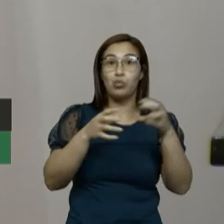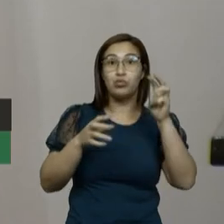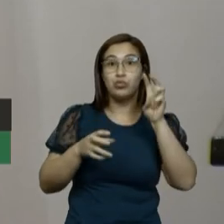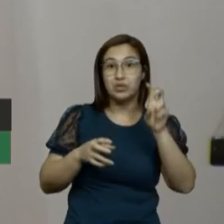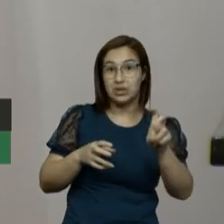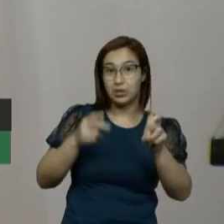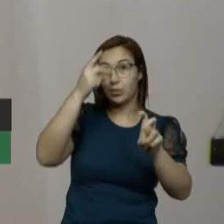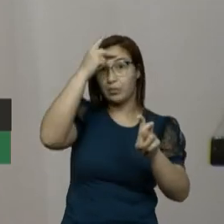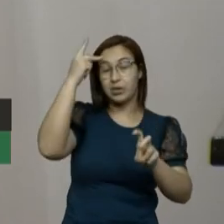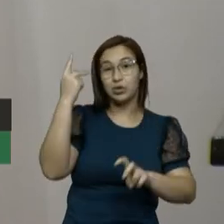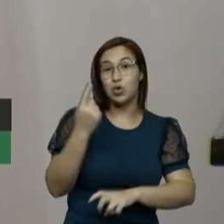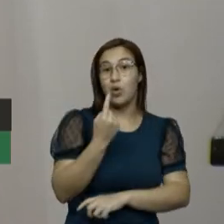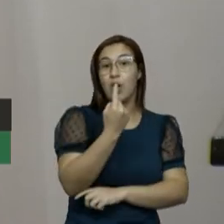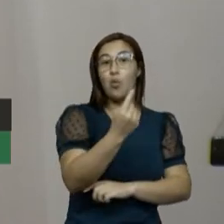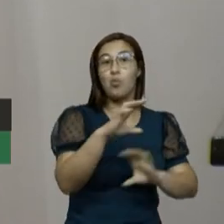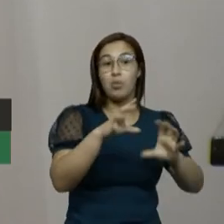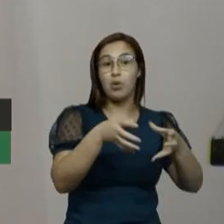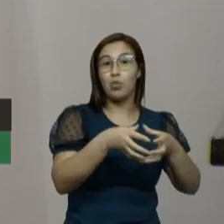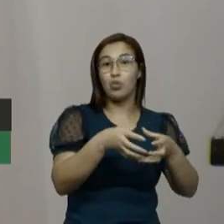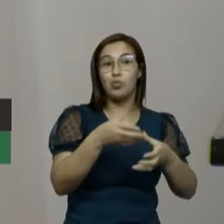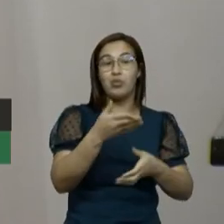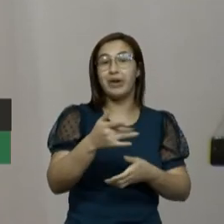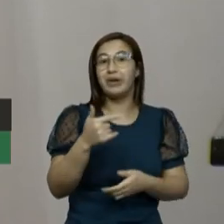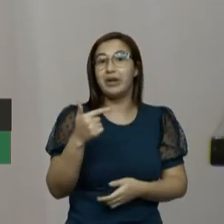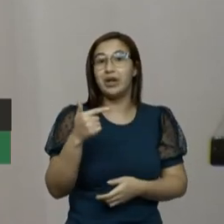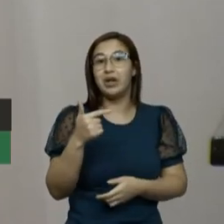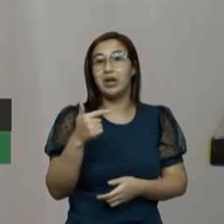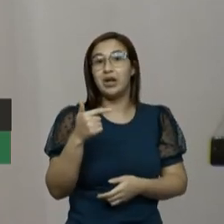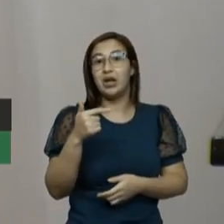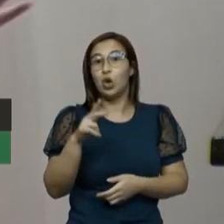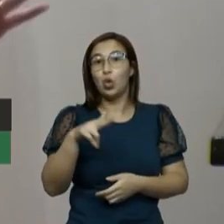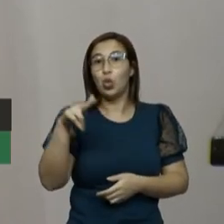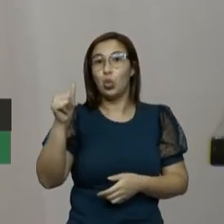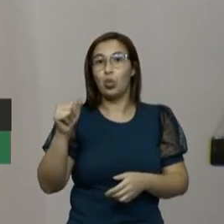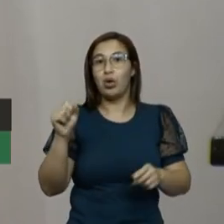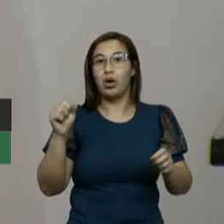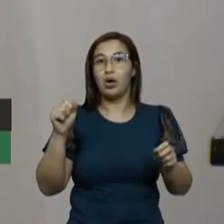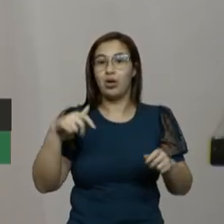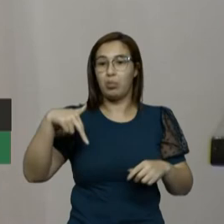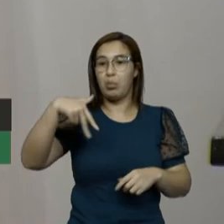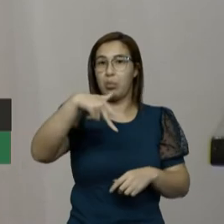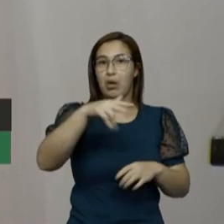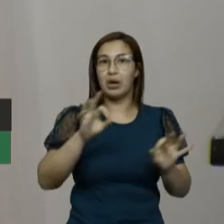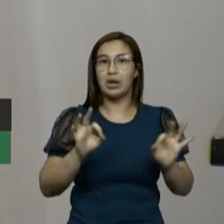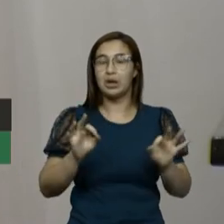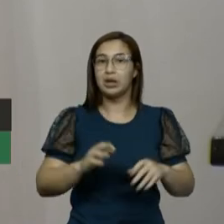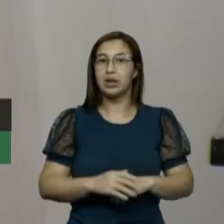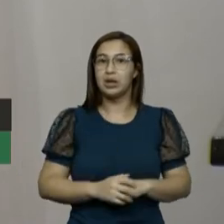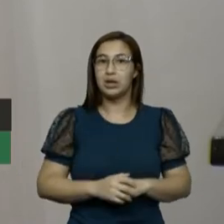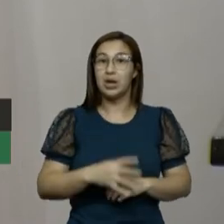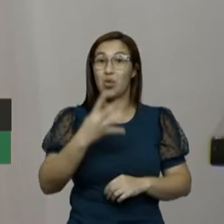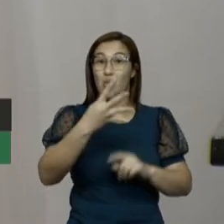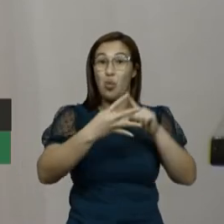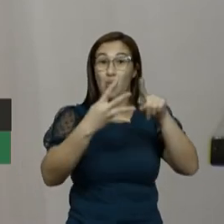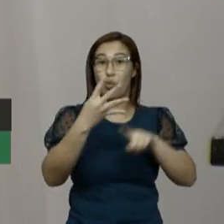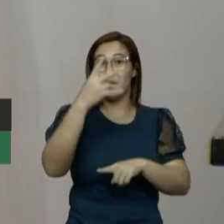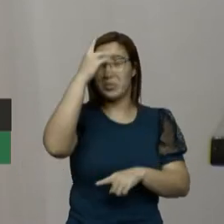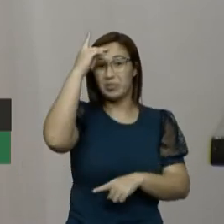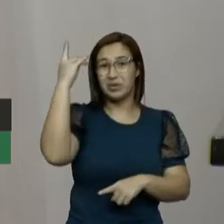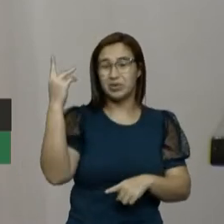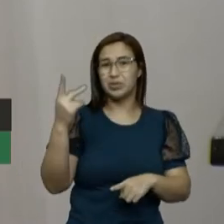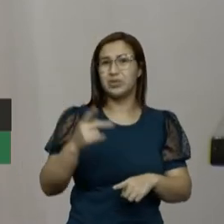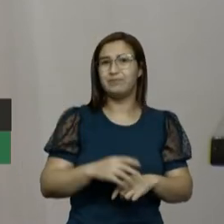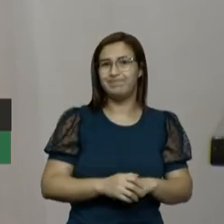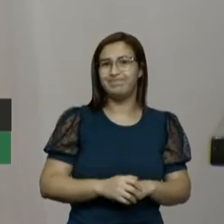uma a cada cinco pessoas no mundo não são apenas são praticantes de atividade física, 4 não são. 4 de cada 5 adolescentes de